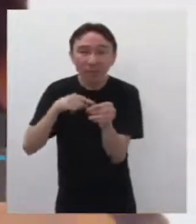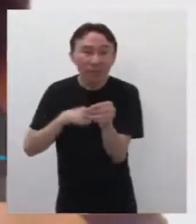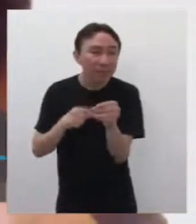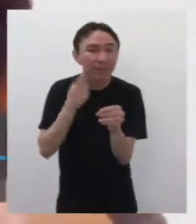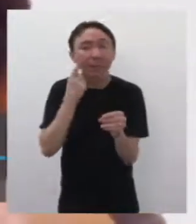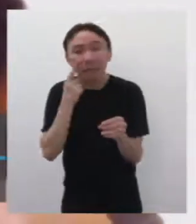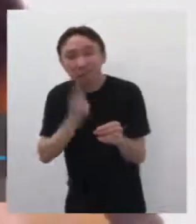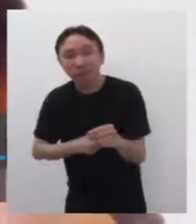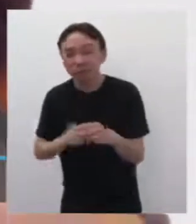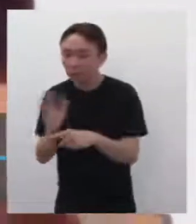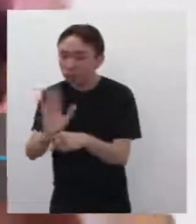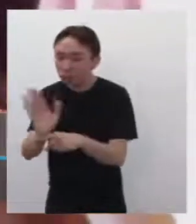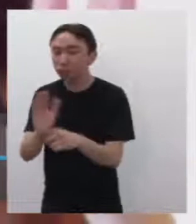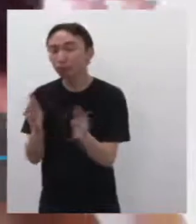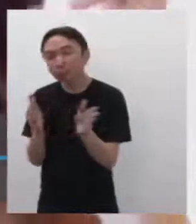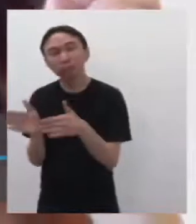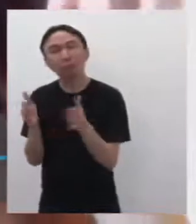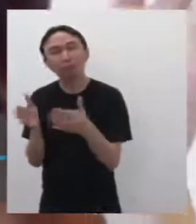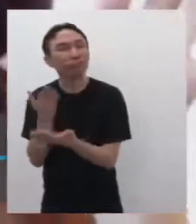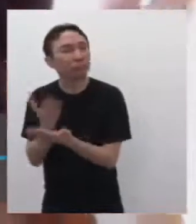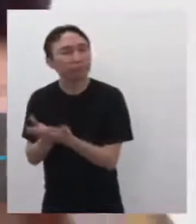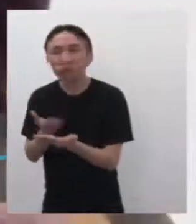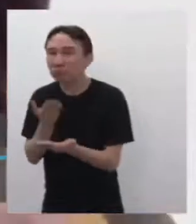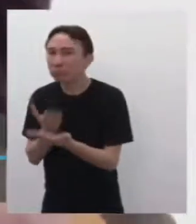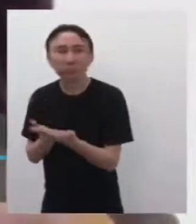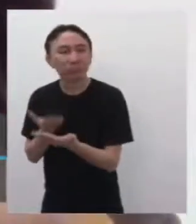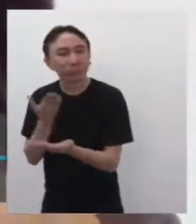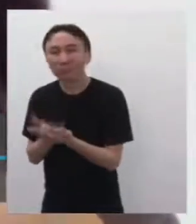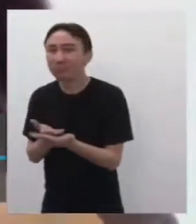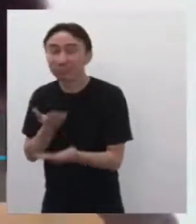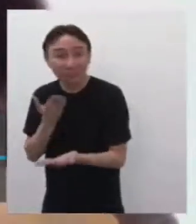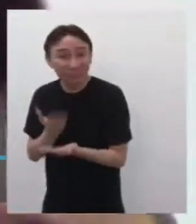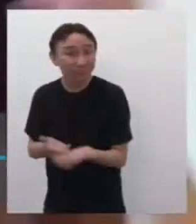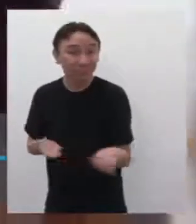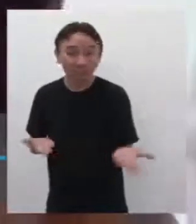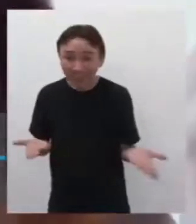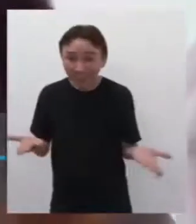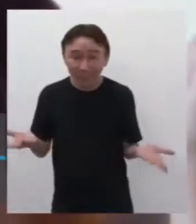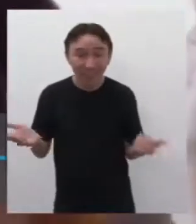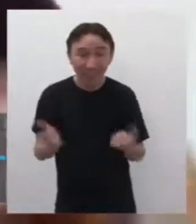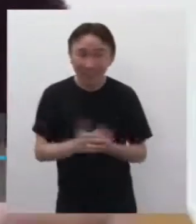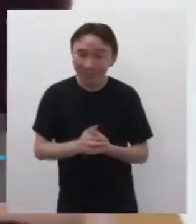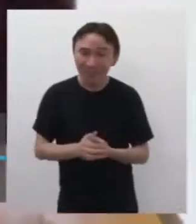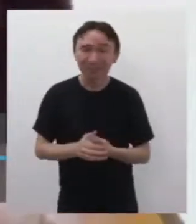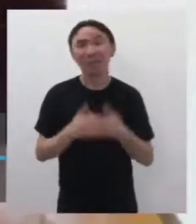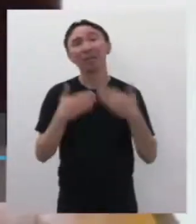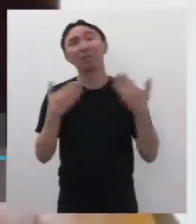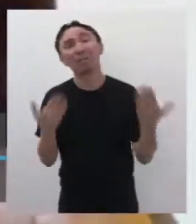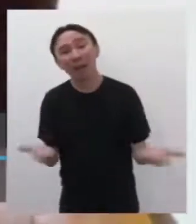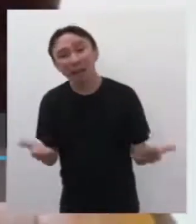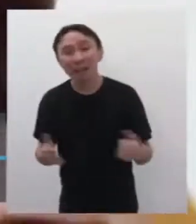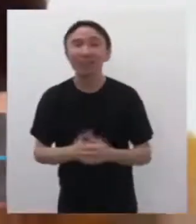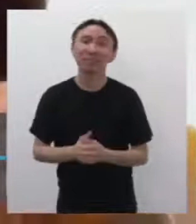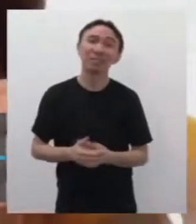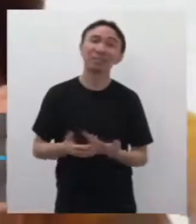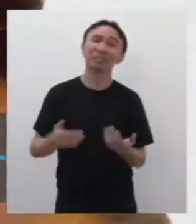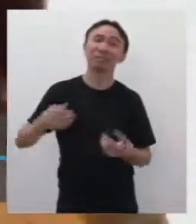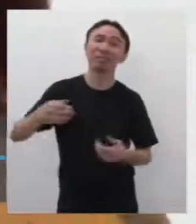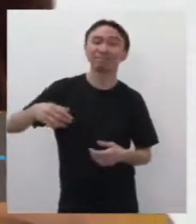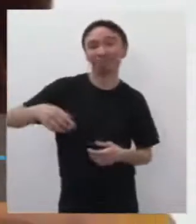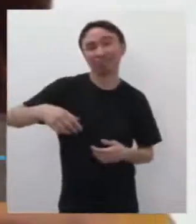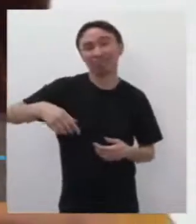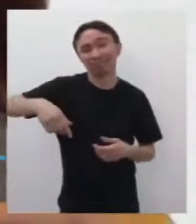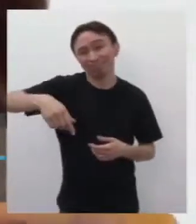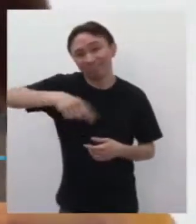com a conveniência dela. Mas isso é um pouco, assim, isso é maravilhoso já. Eu considero já